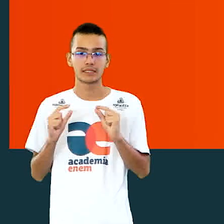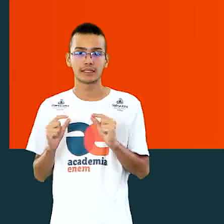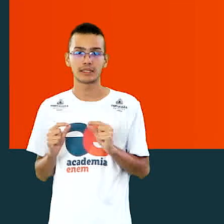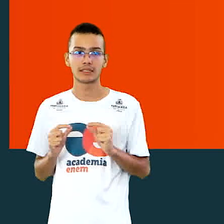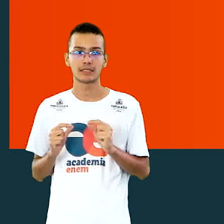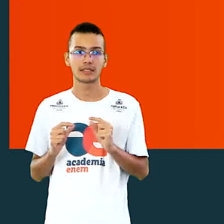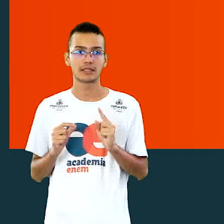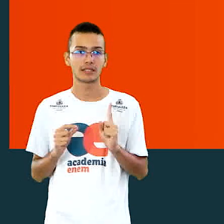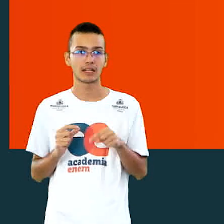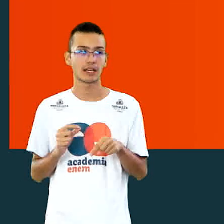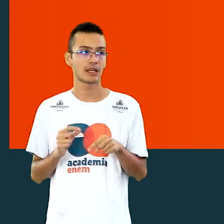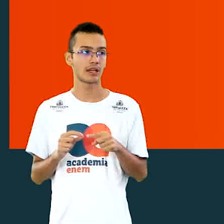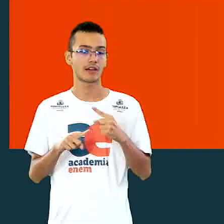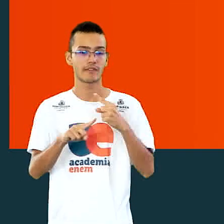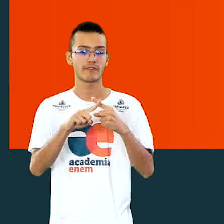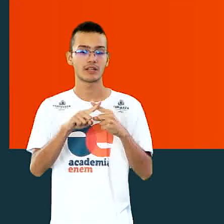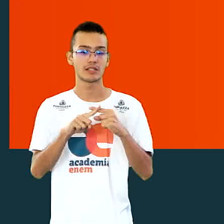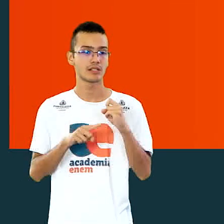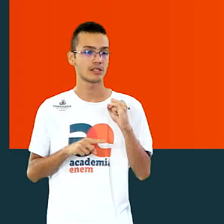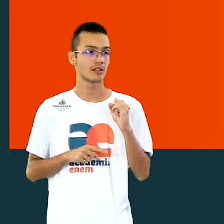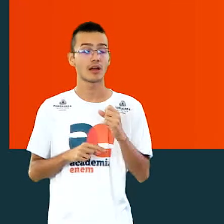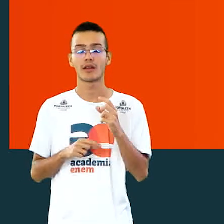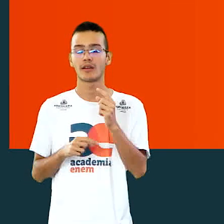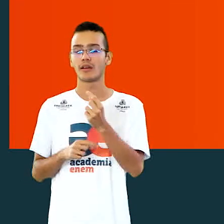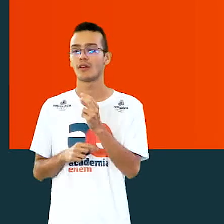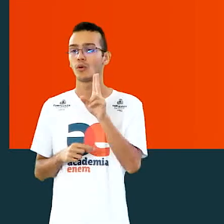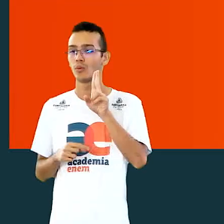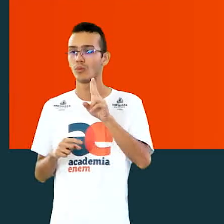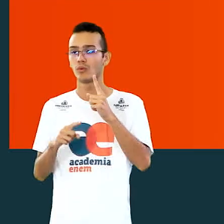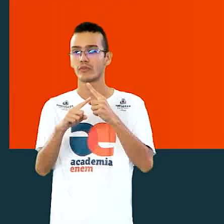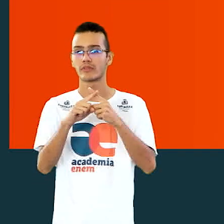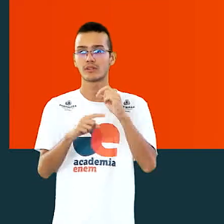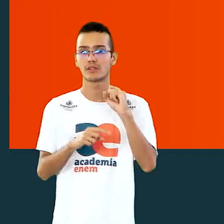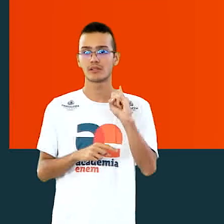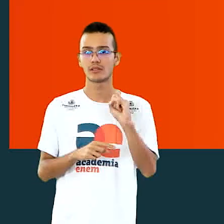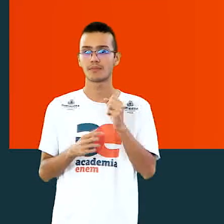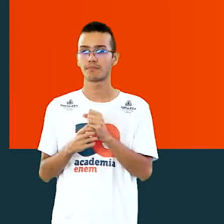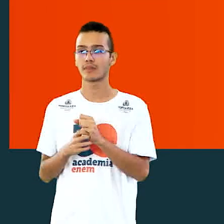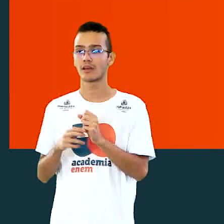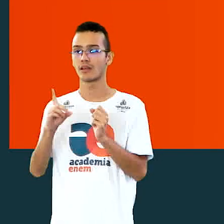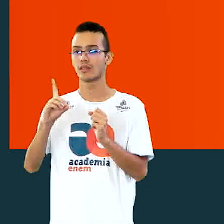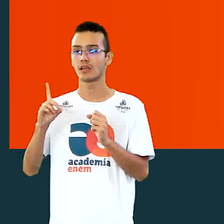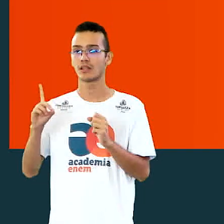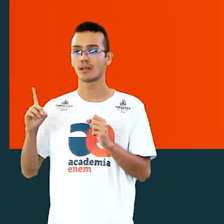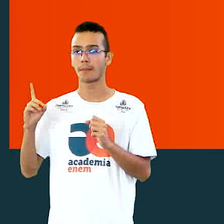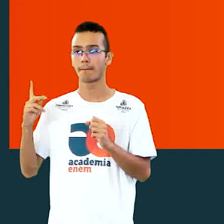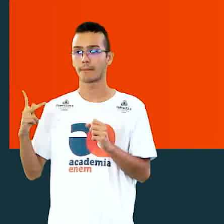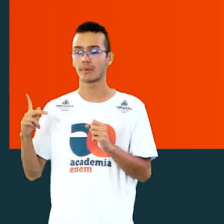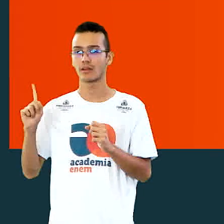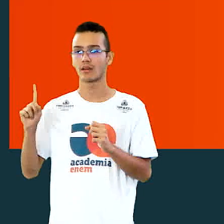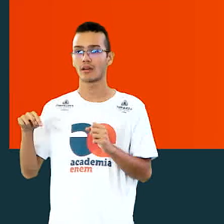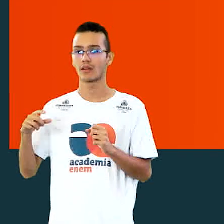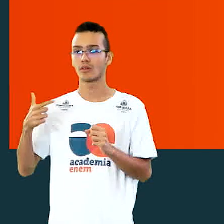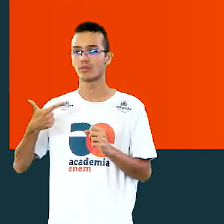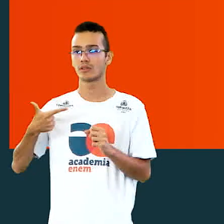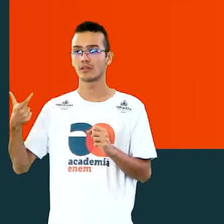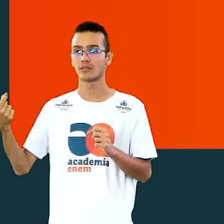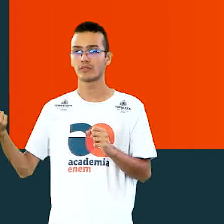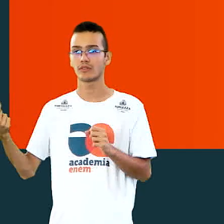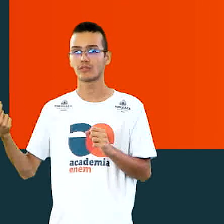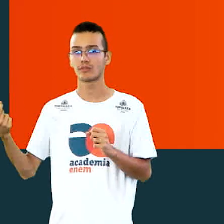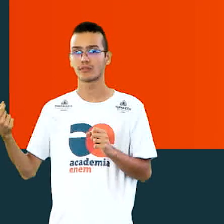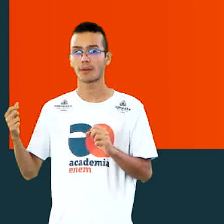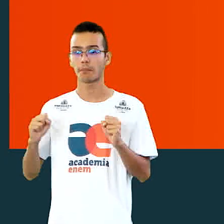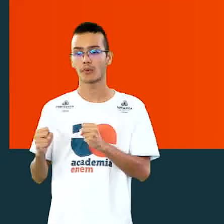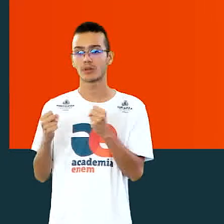é U vezes I, a DDP é 220, a potência